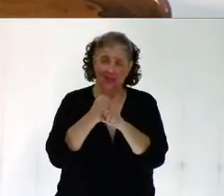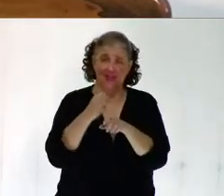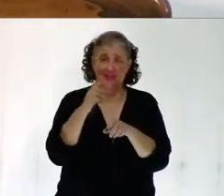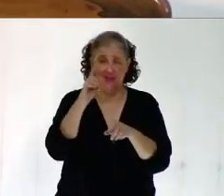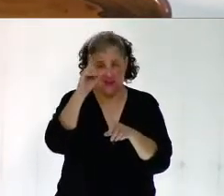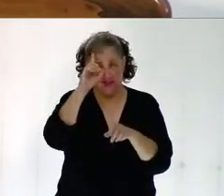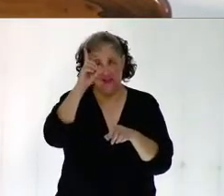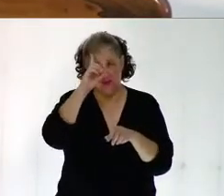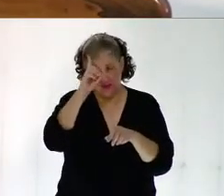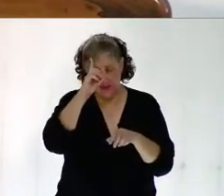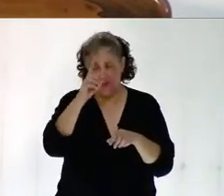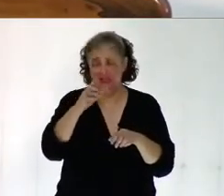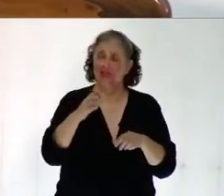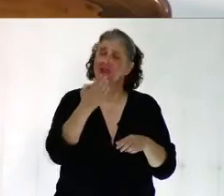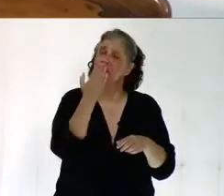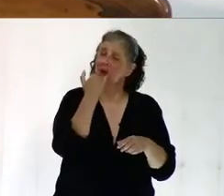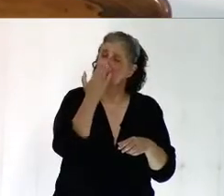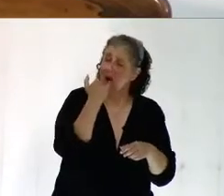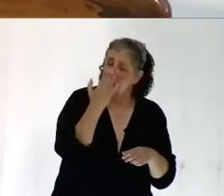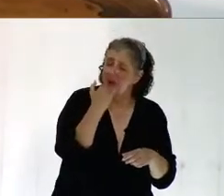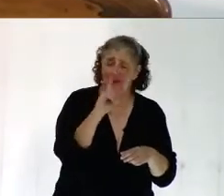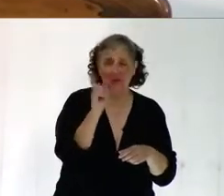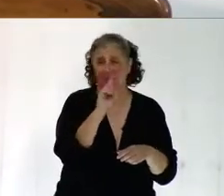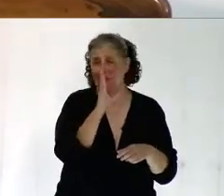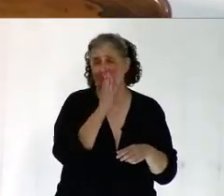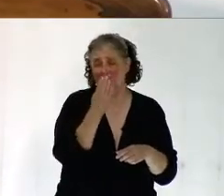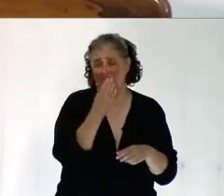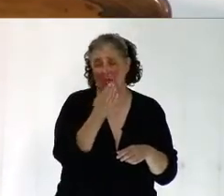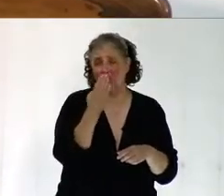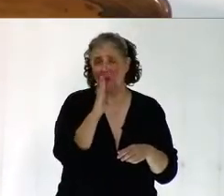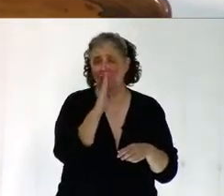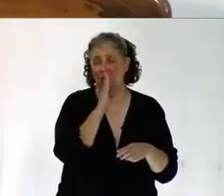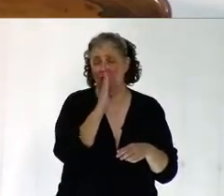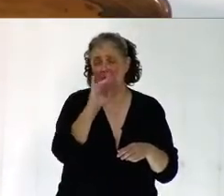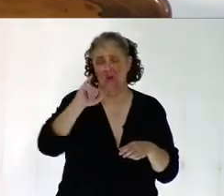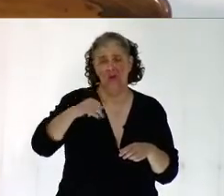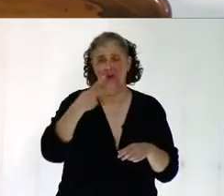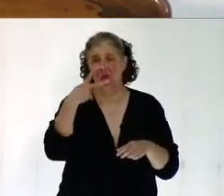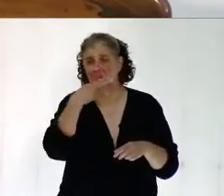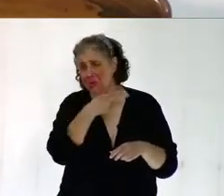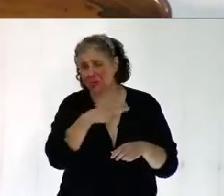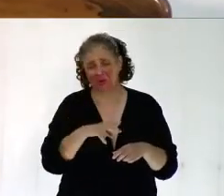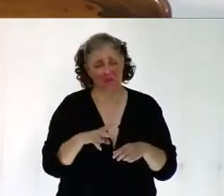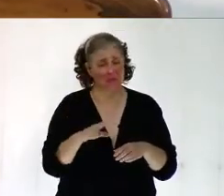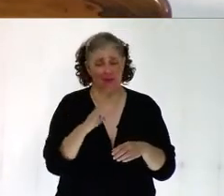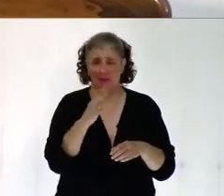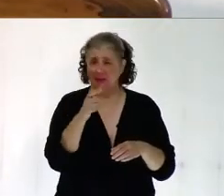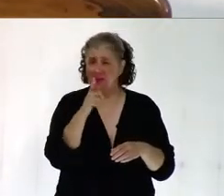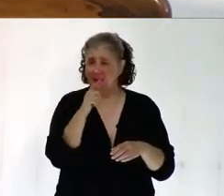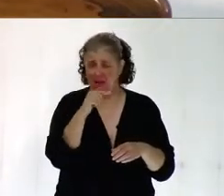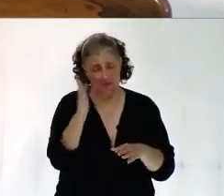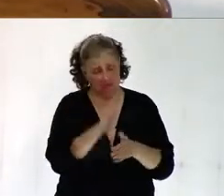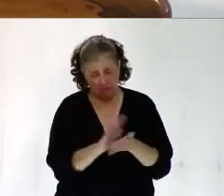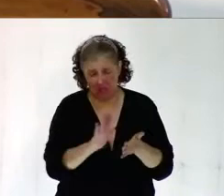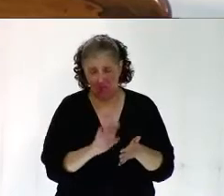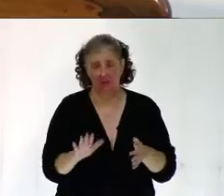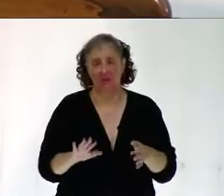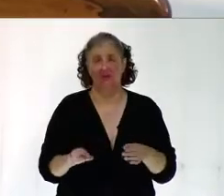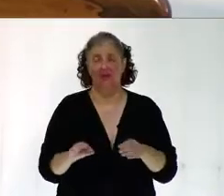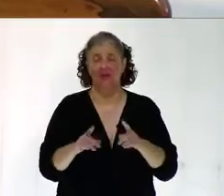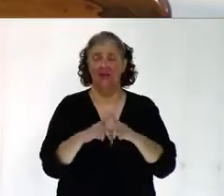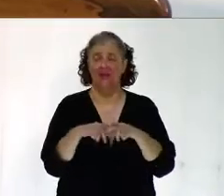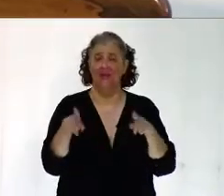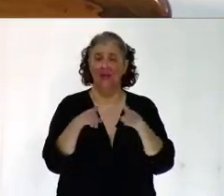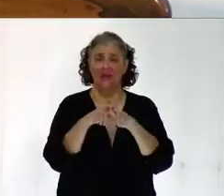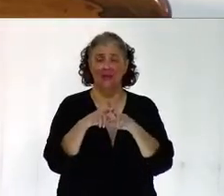mateus teve fome e então logo após nós ouvimos o percebemos no texto a